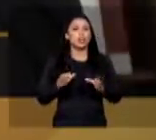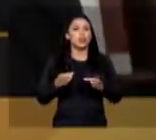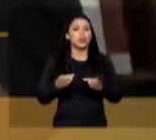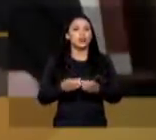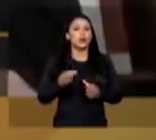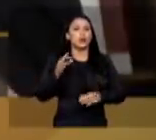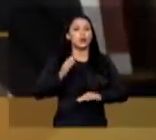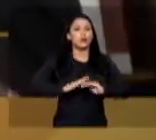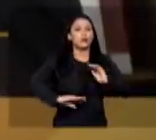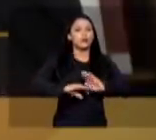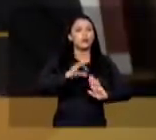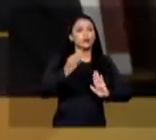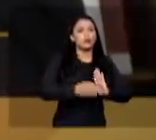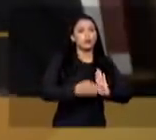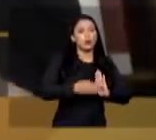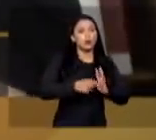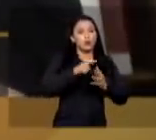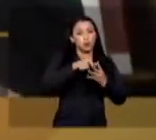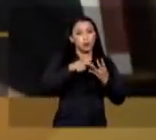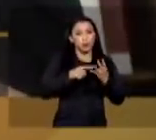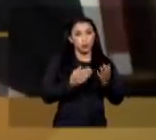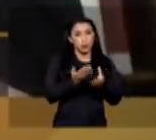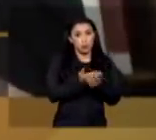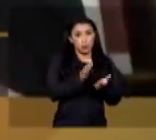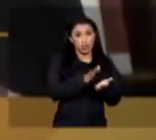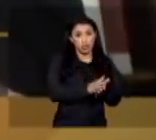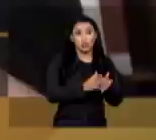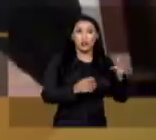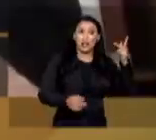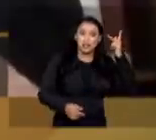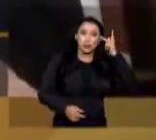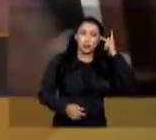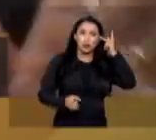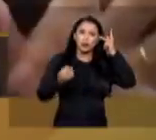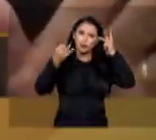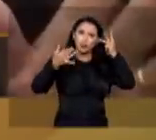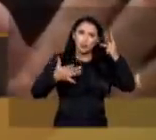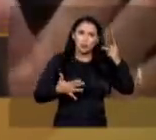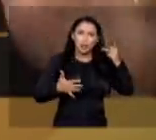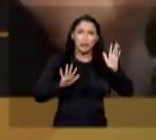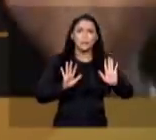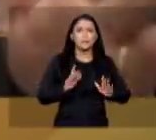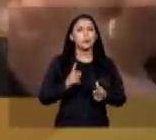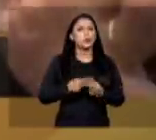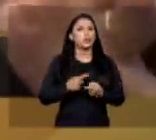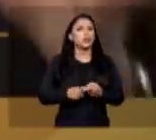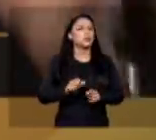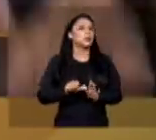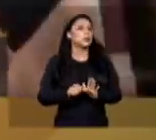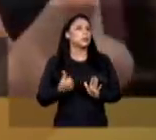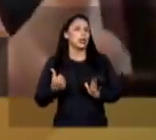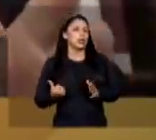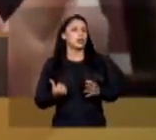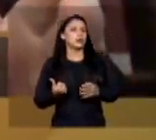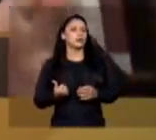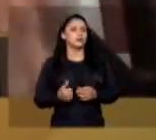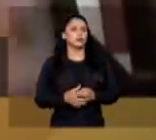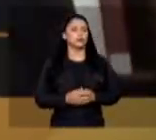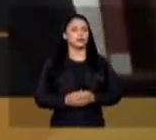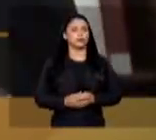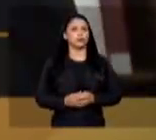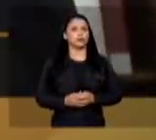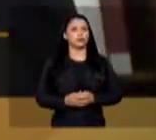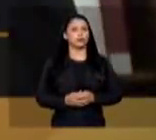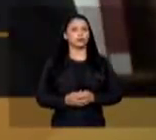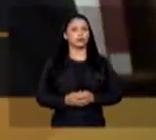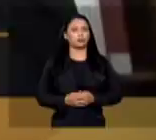para o julgamento dos quatro processos é, de fato, São Paulo. E justifico. Primeiro, em nenhum ponto, em nenhum